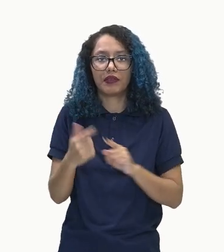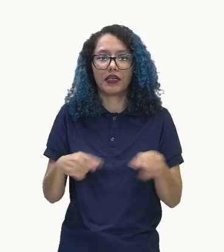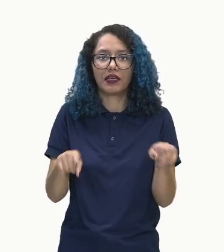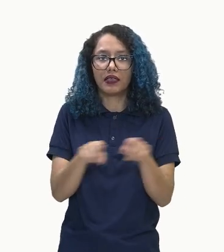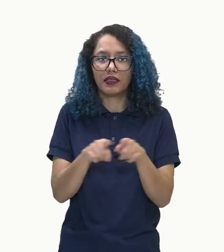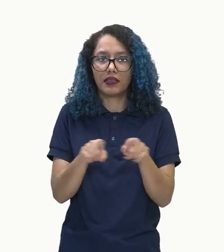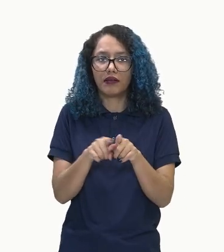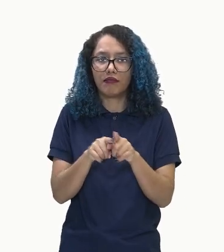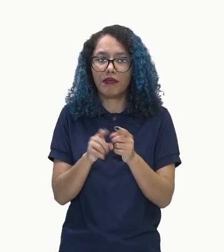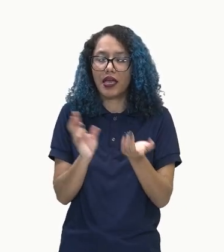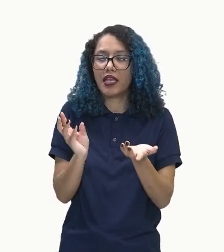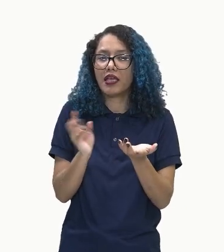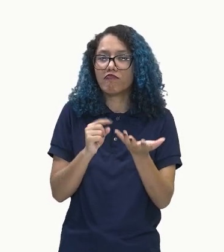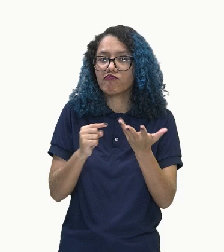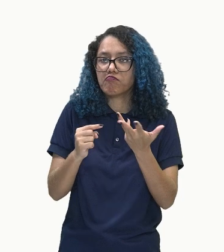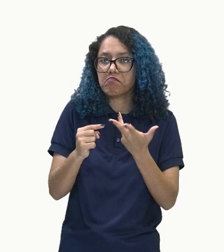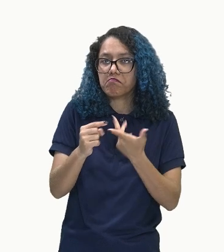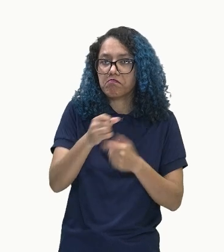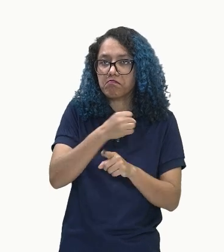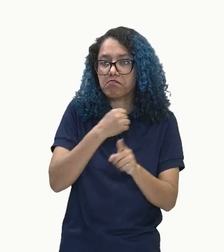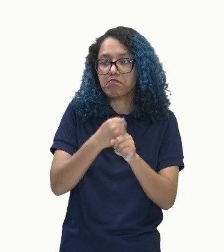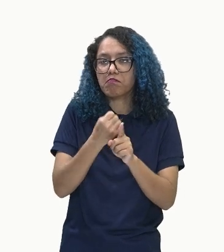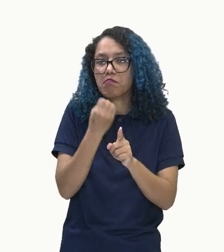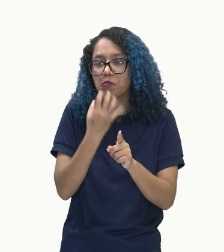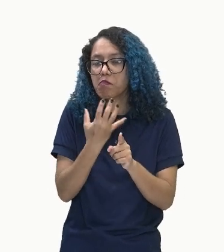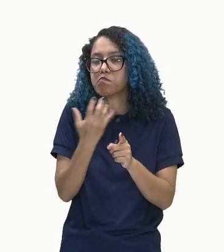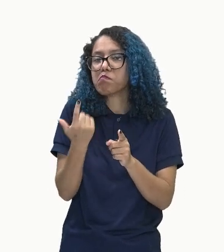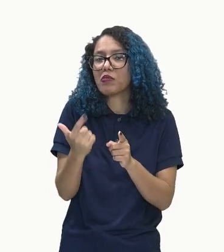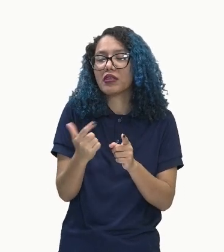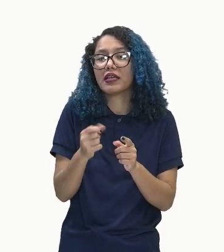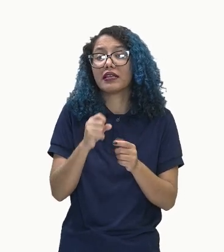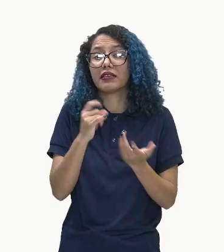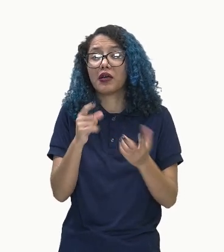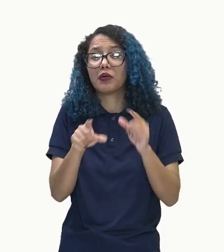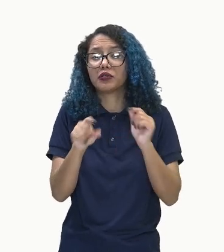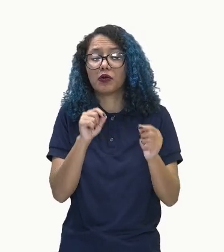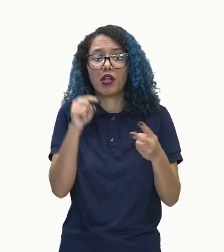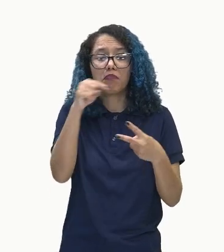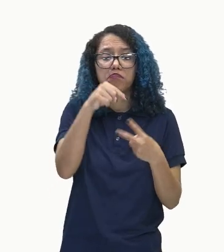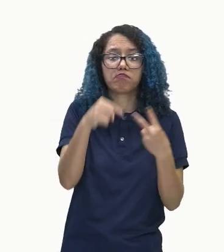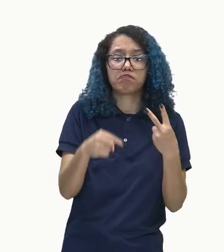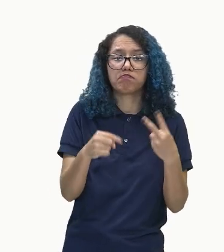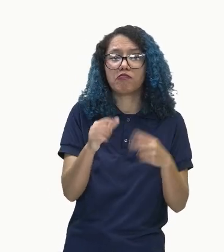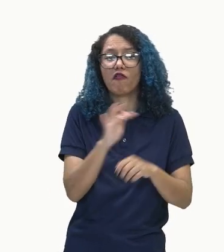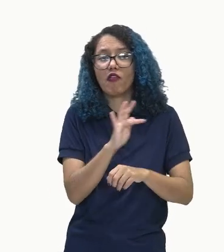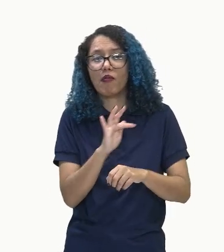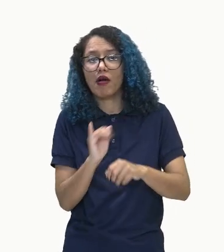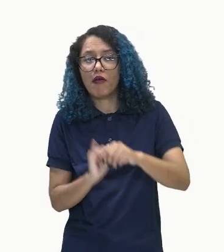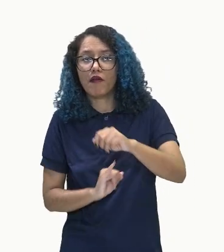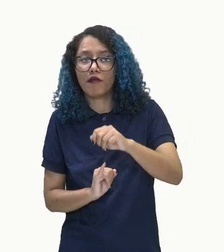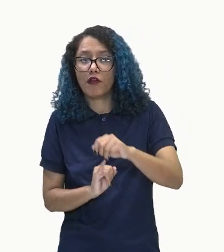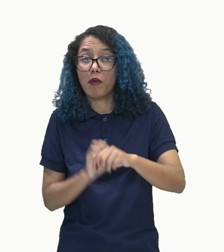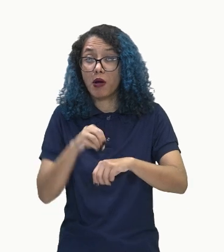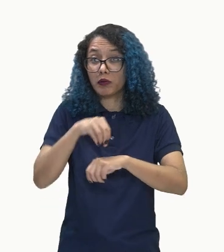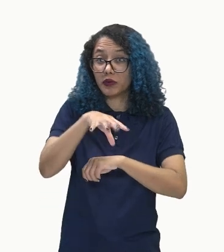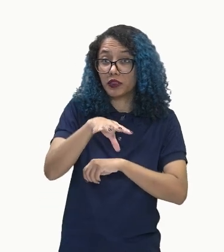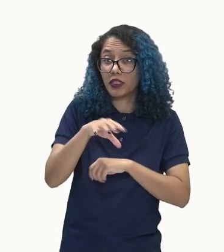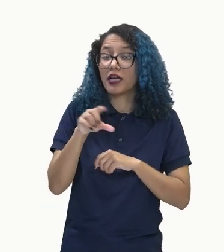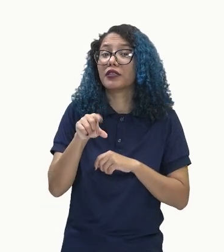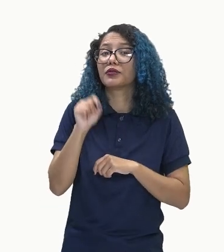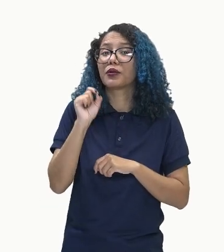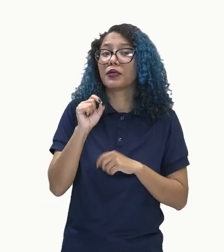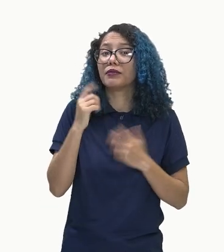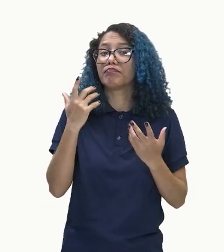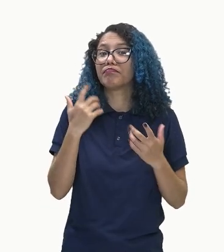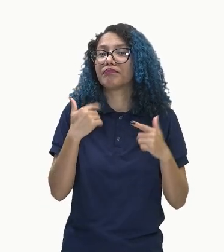dos benefícios sociais. Certo? Então, se é para escolher entre trabalho formal e informal, uma boa dica que eu tenho que dar enquanto professor: escolha